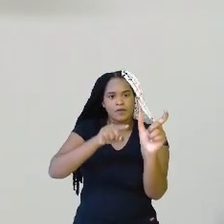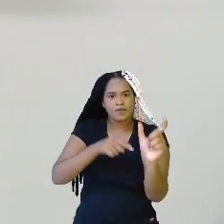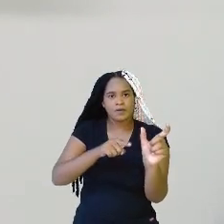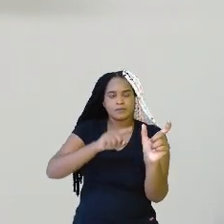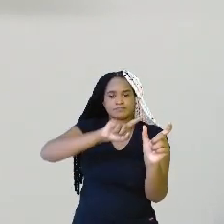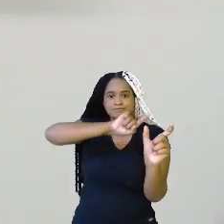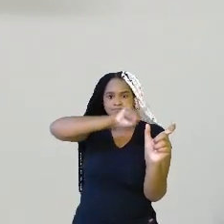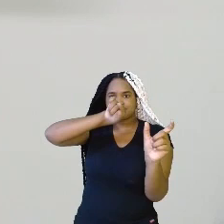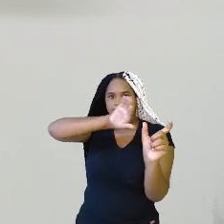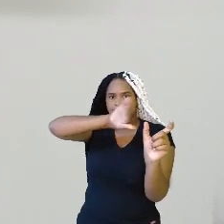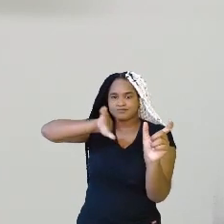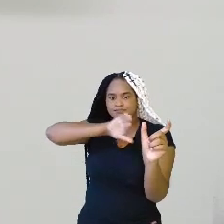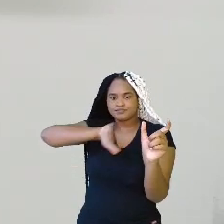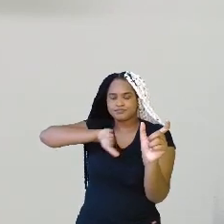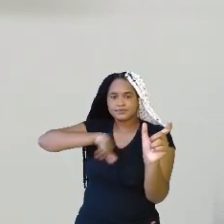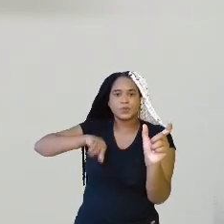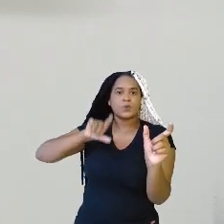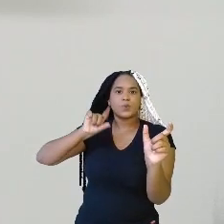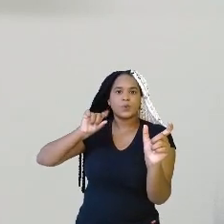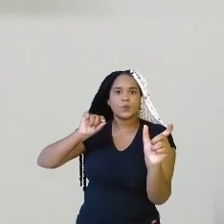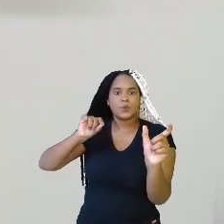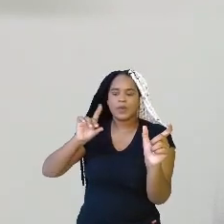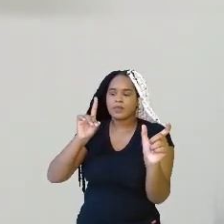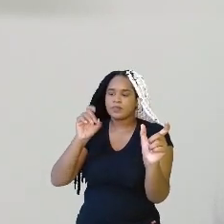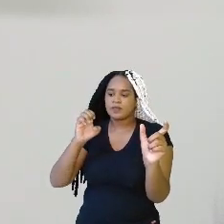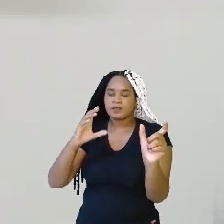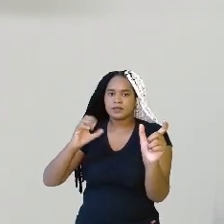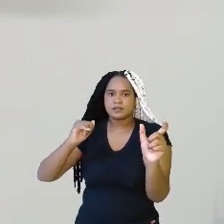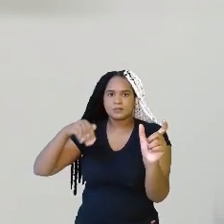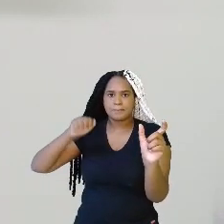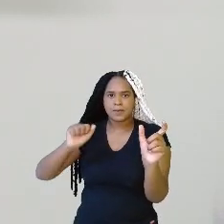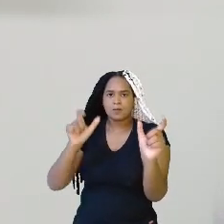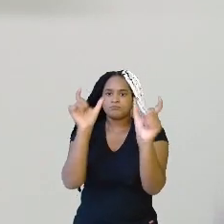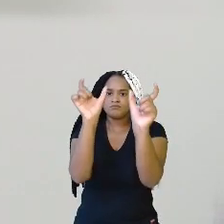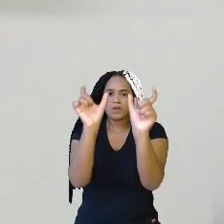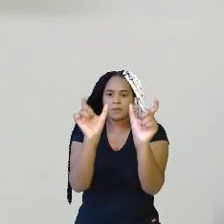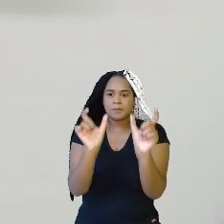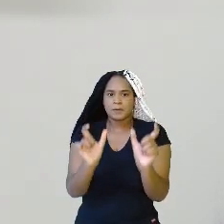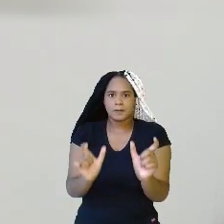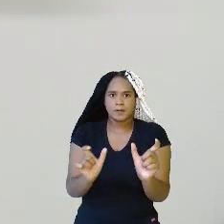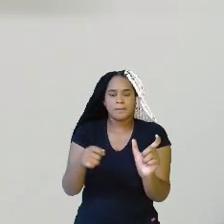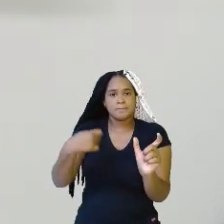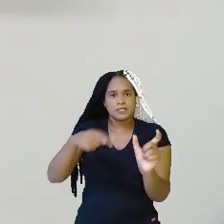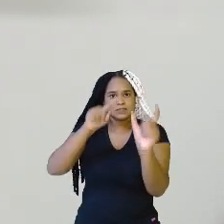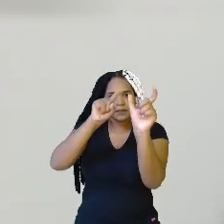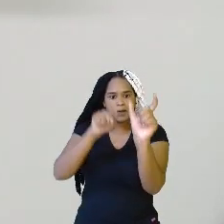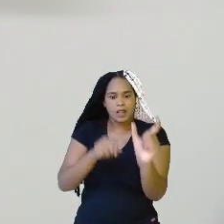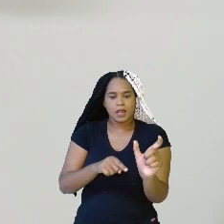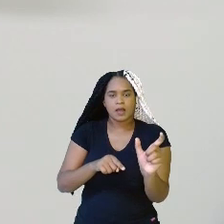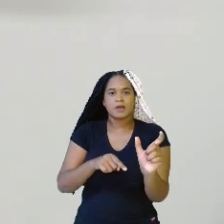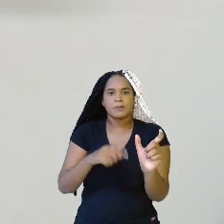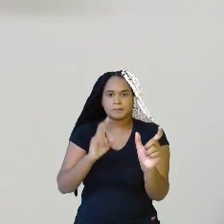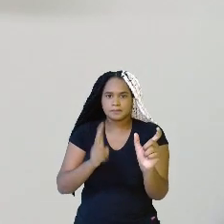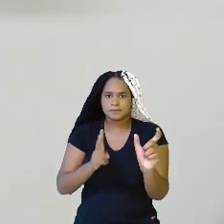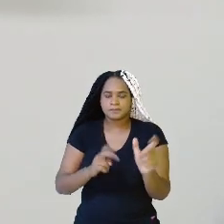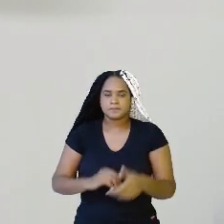de milésimais. Não esquece, a ordem ela precisa ser respeitada.